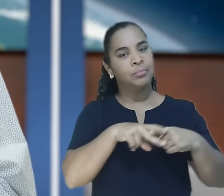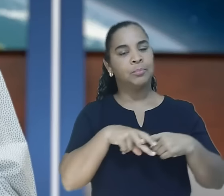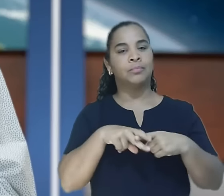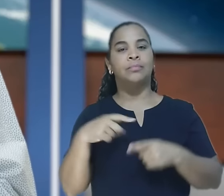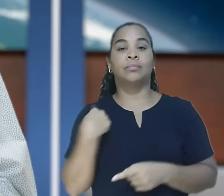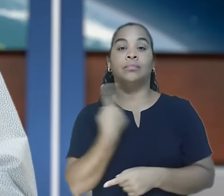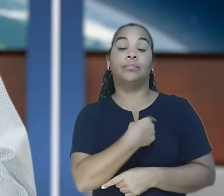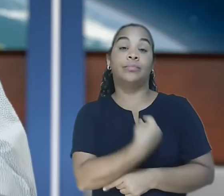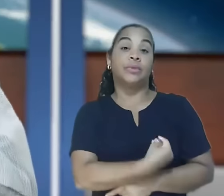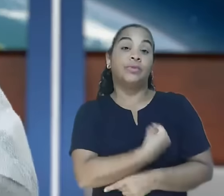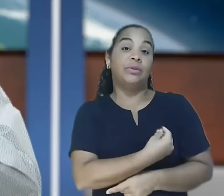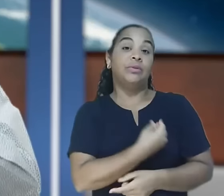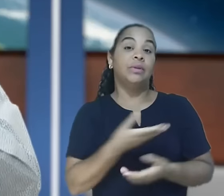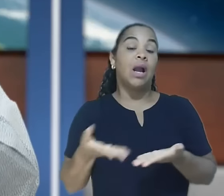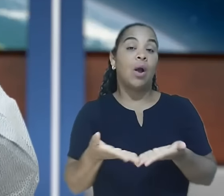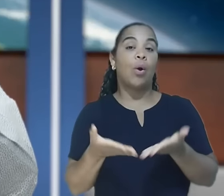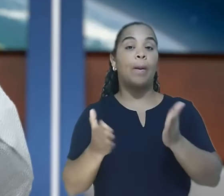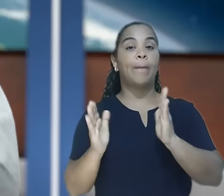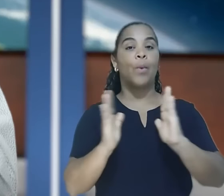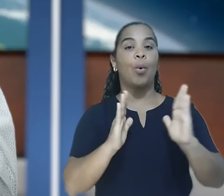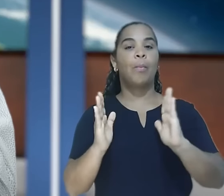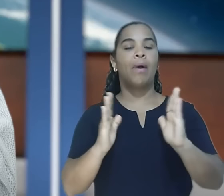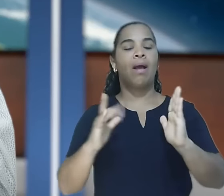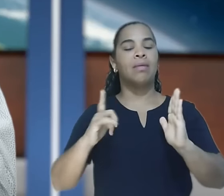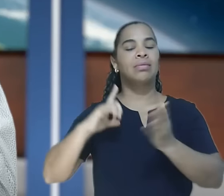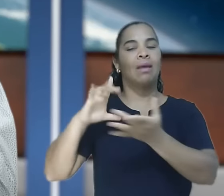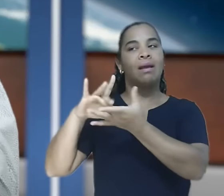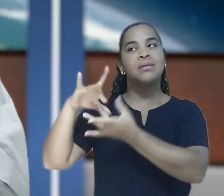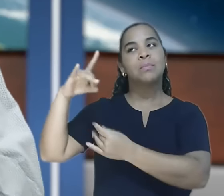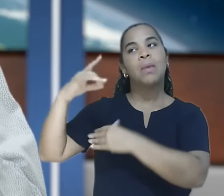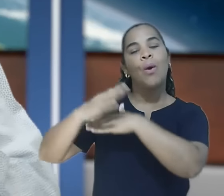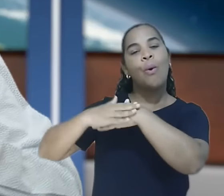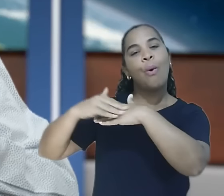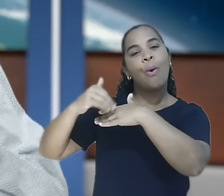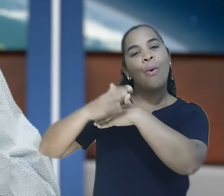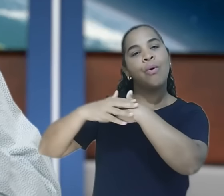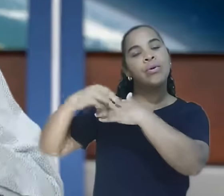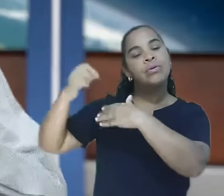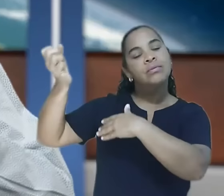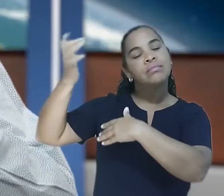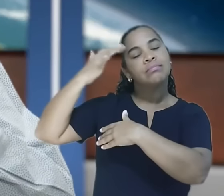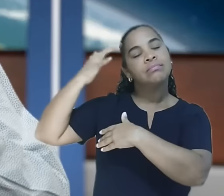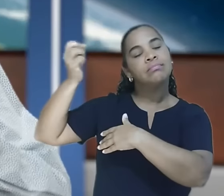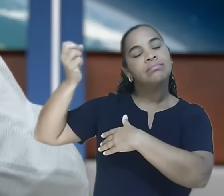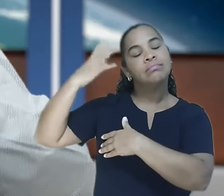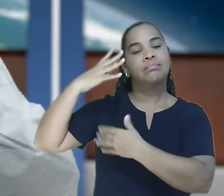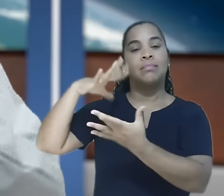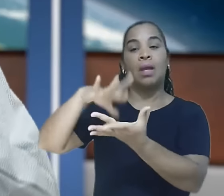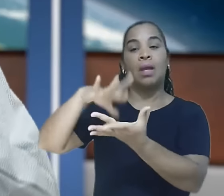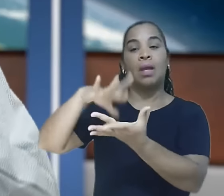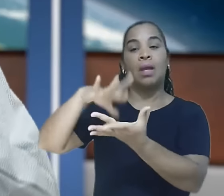Em que o Consolador Nos inspira Os Espíritos Do bem Conclama